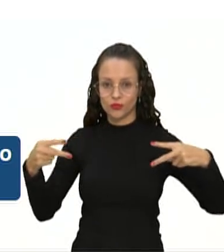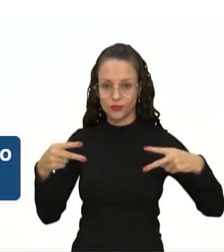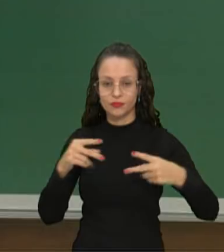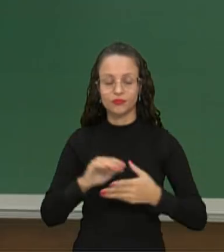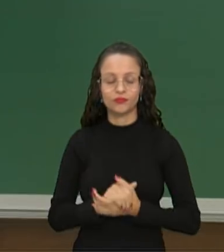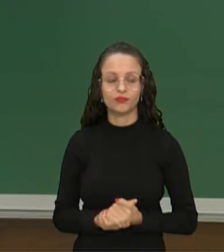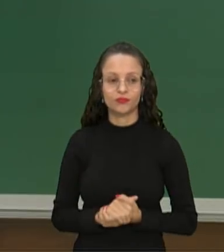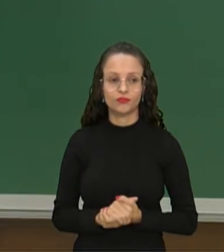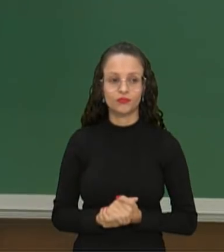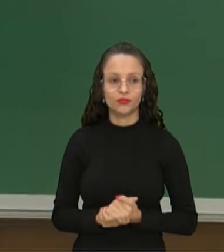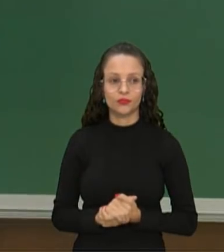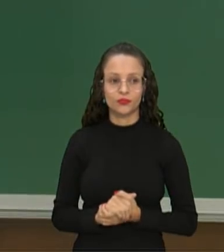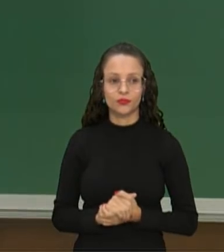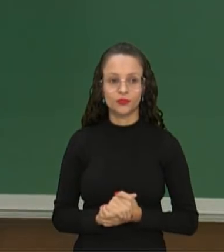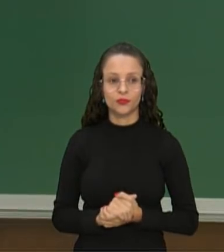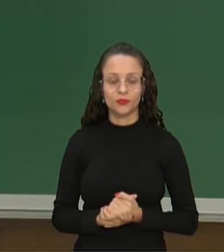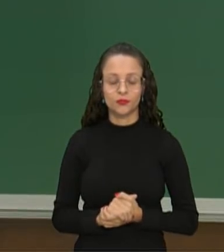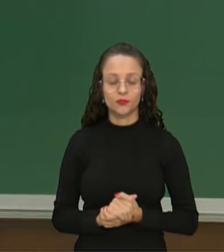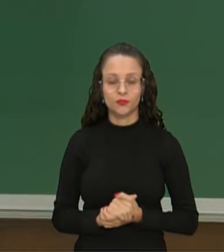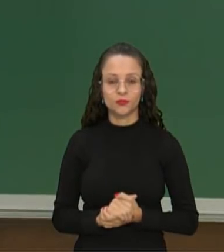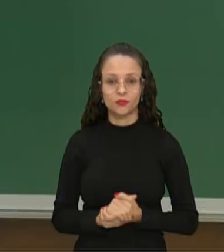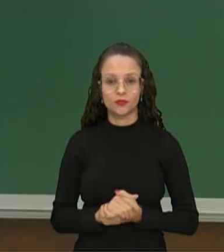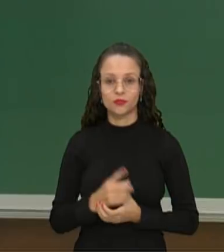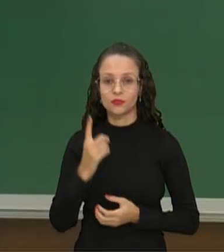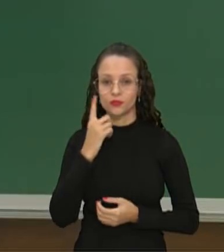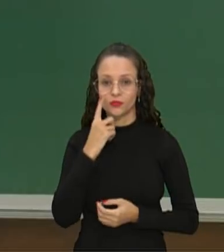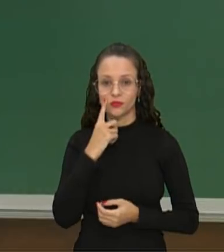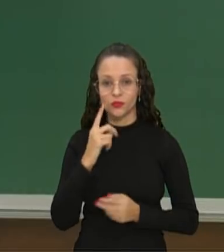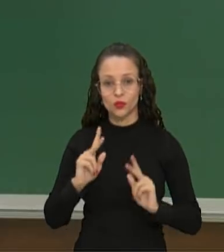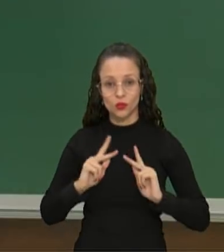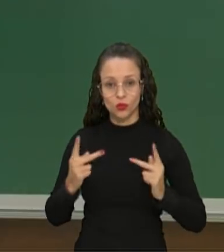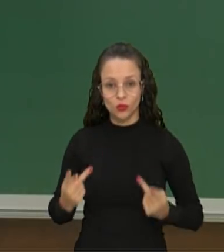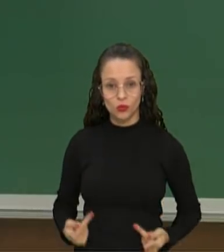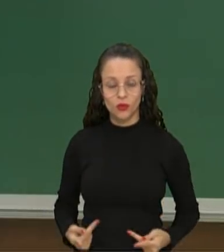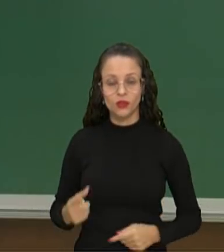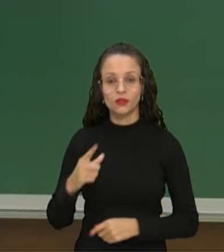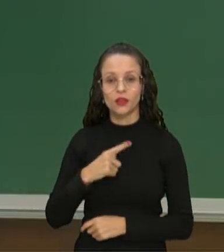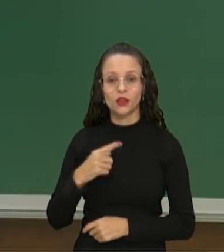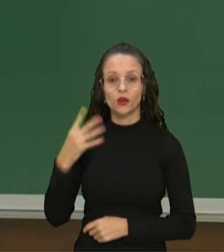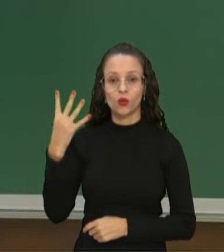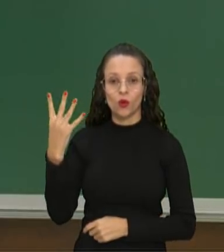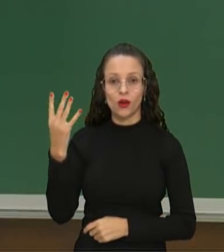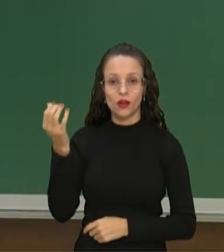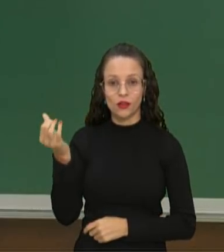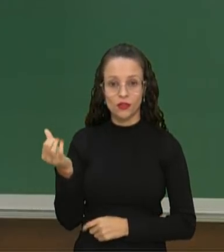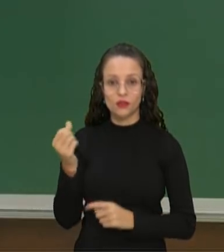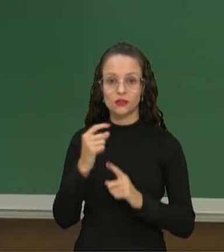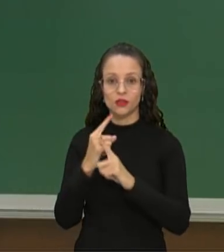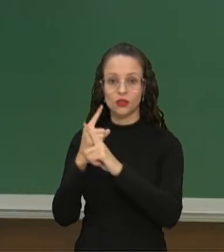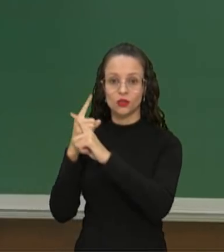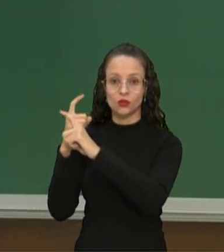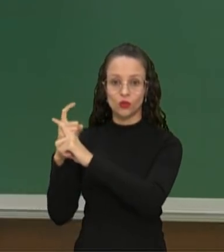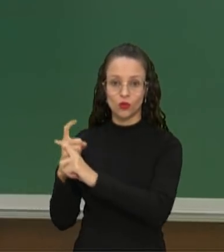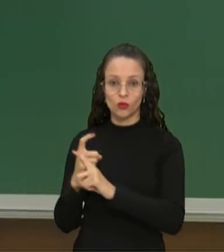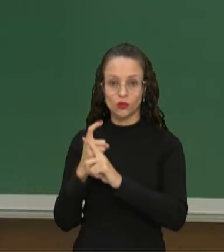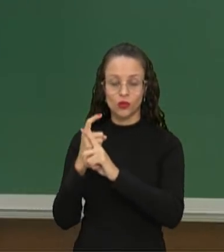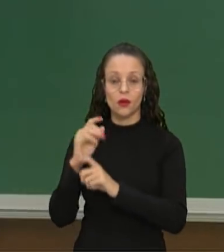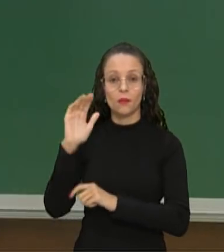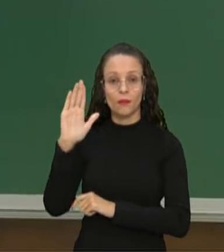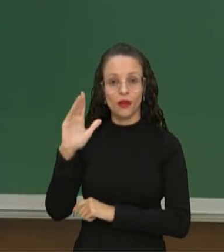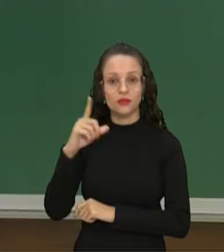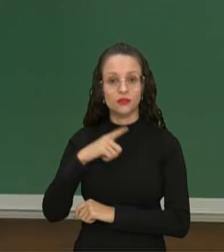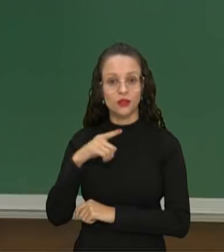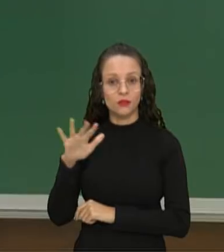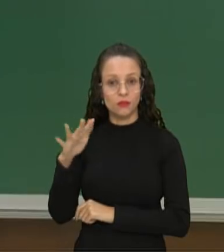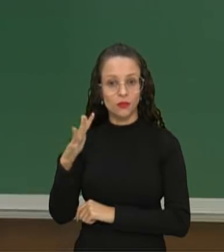aqui, gente. No nosso caso dos seres humanos, a gente tem 46 cromossomos, mas a gente tem mais